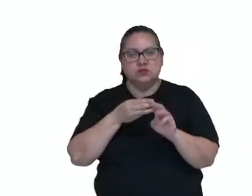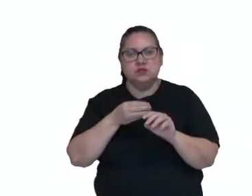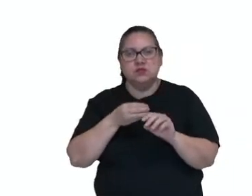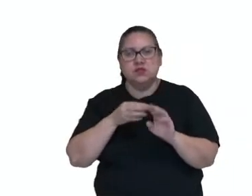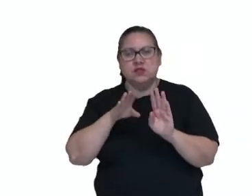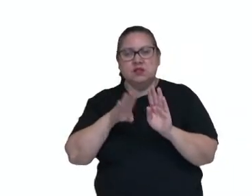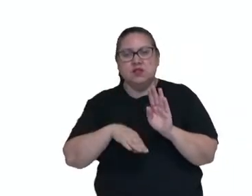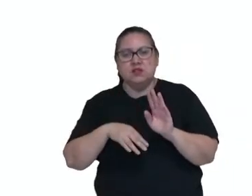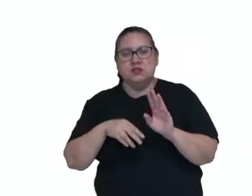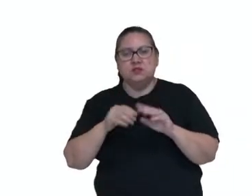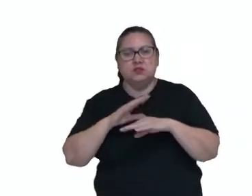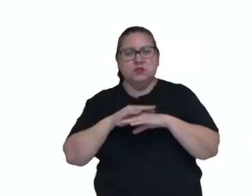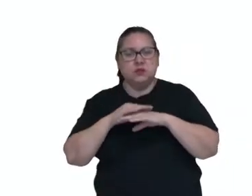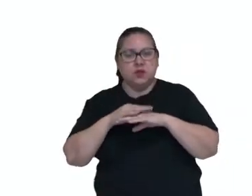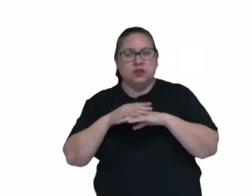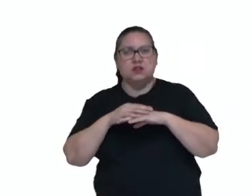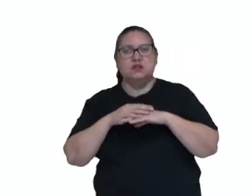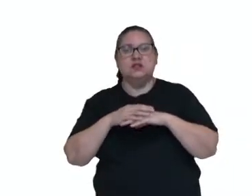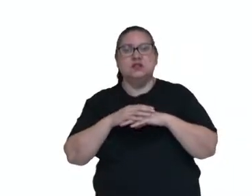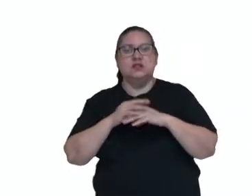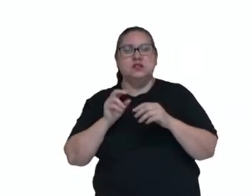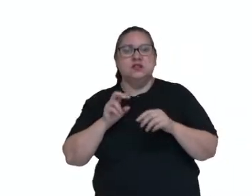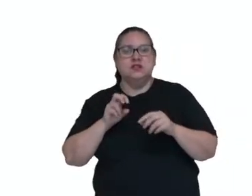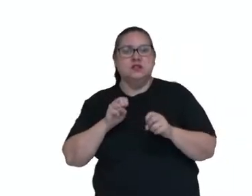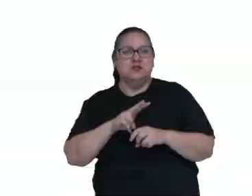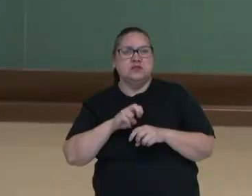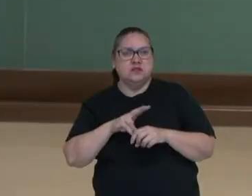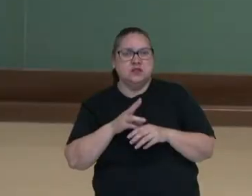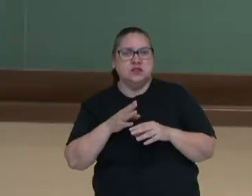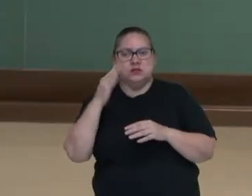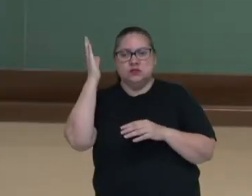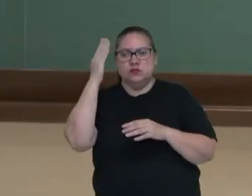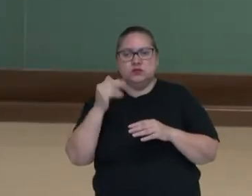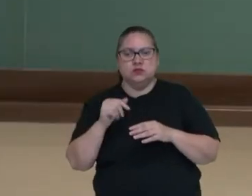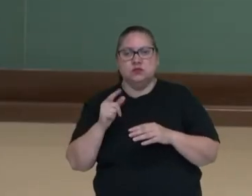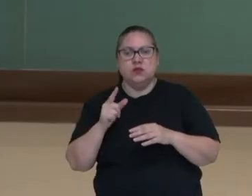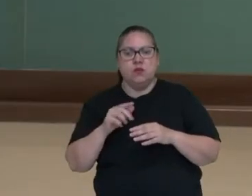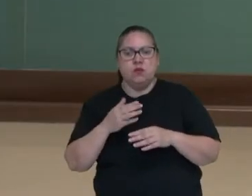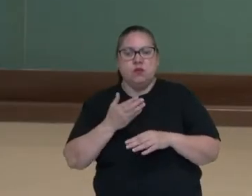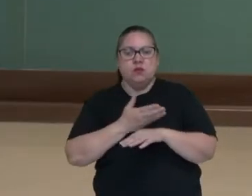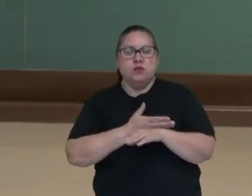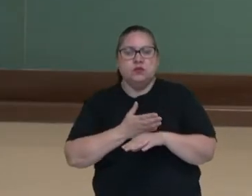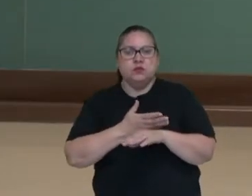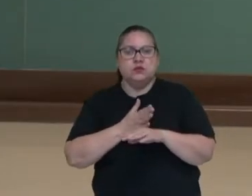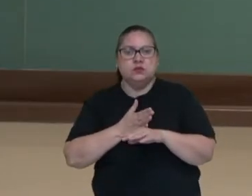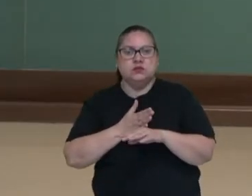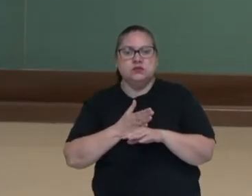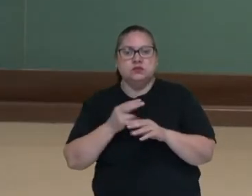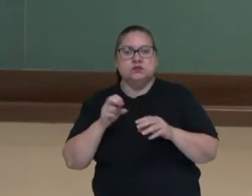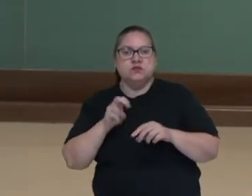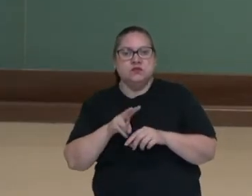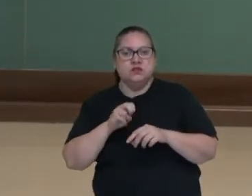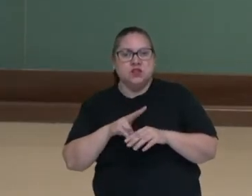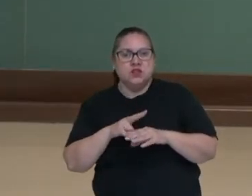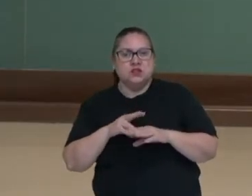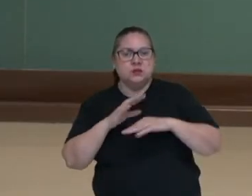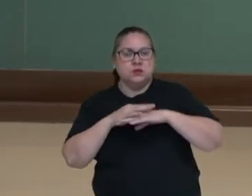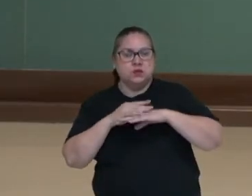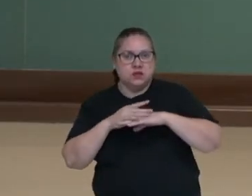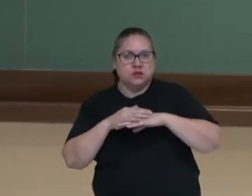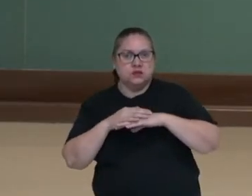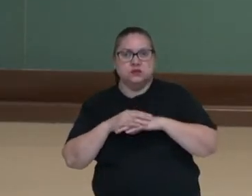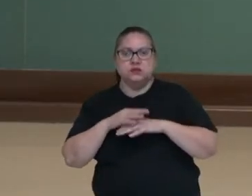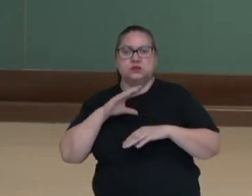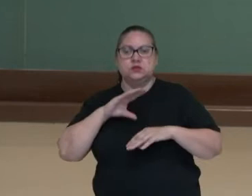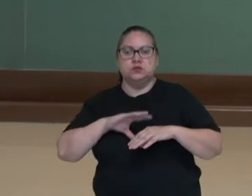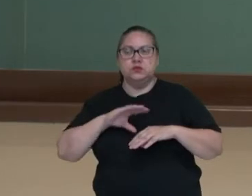de povos indígenas do Brasil não acostumados com vírus, com doenças trazidas